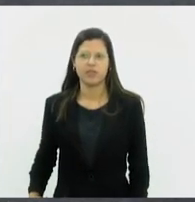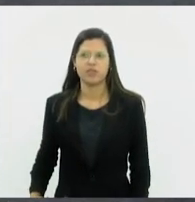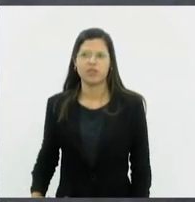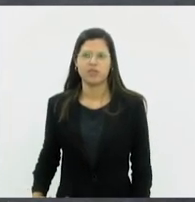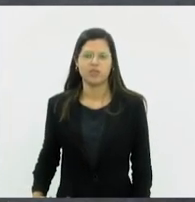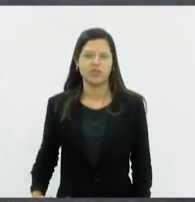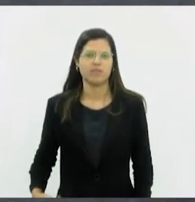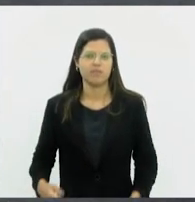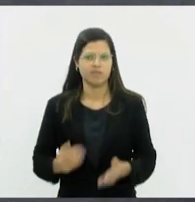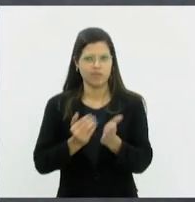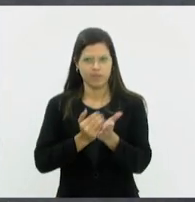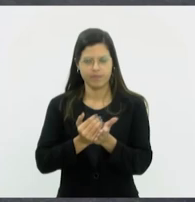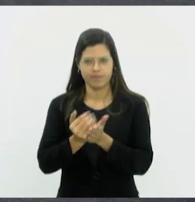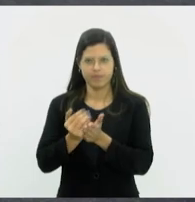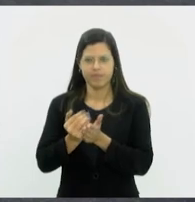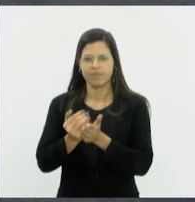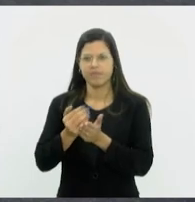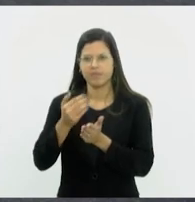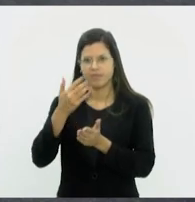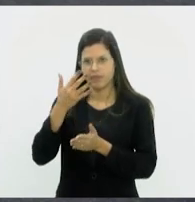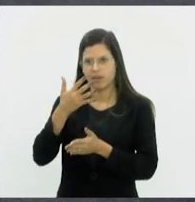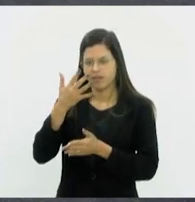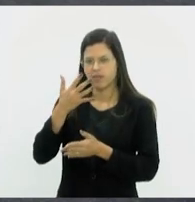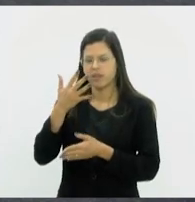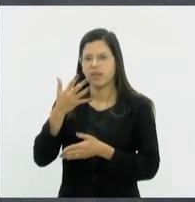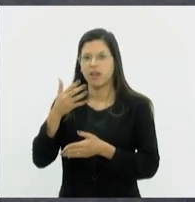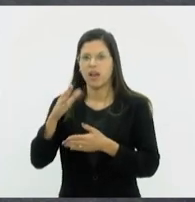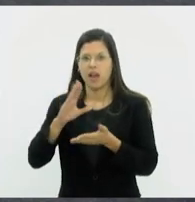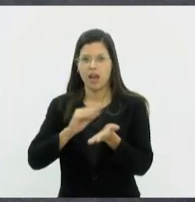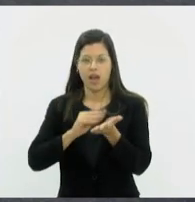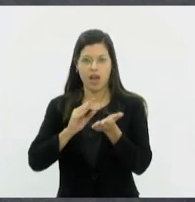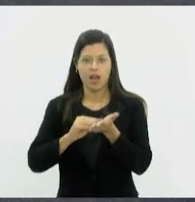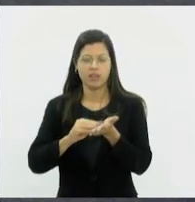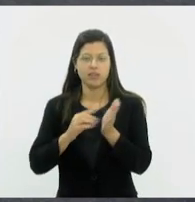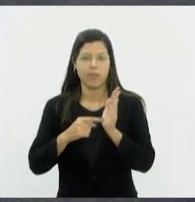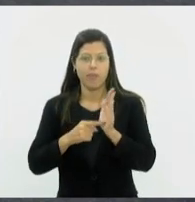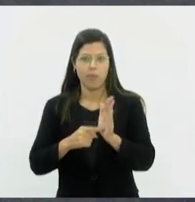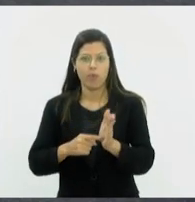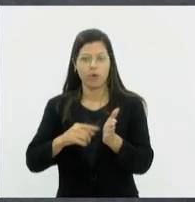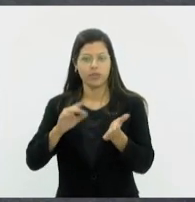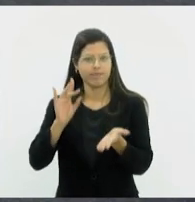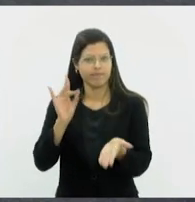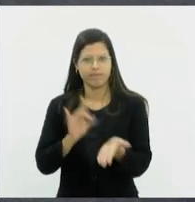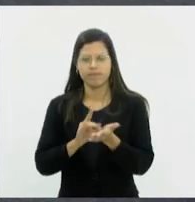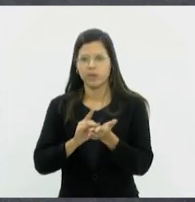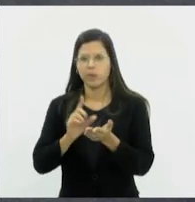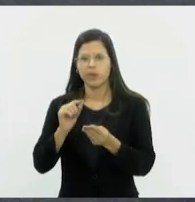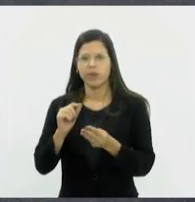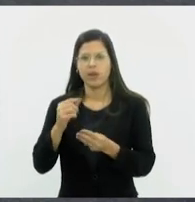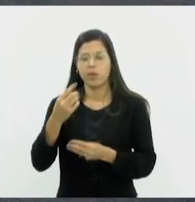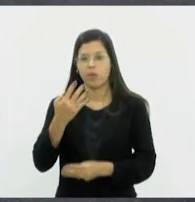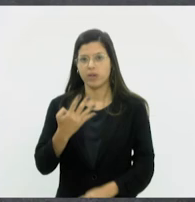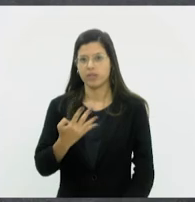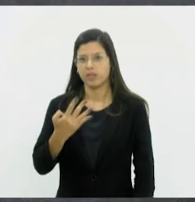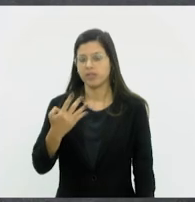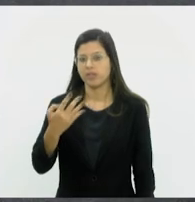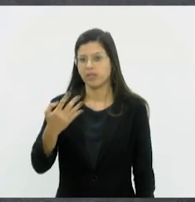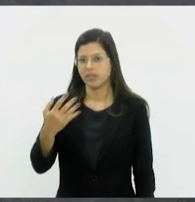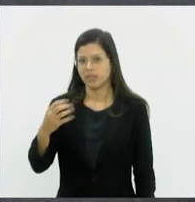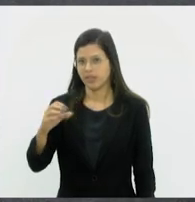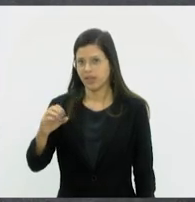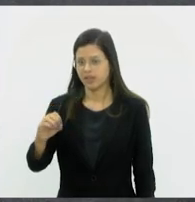expediente inicial, a ata reflete com exatidão o ocorrido na 40ª